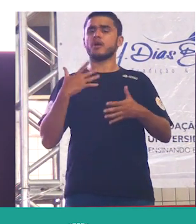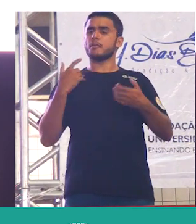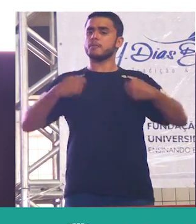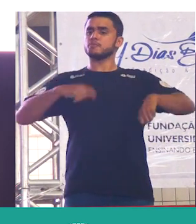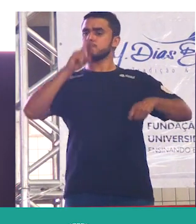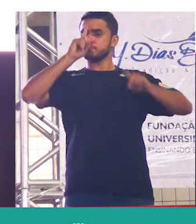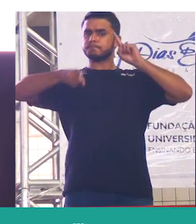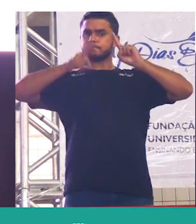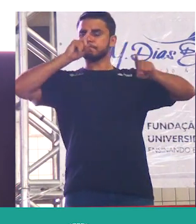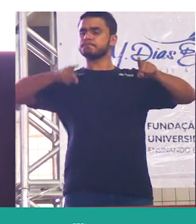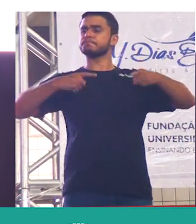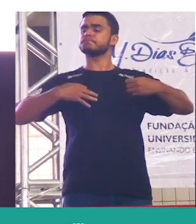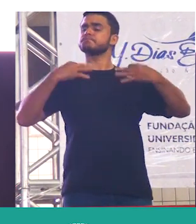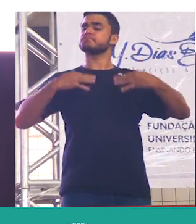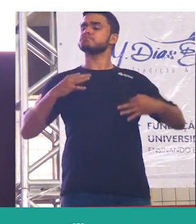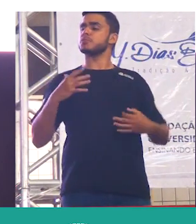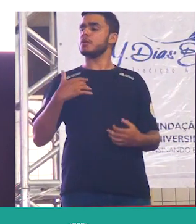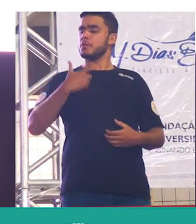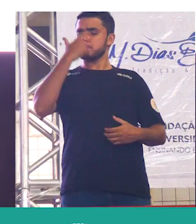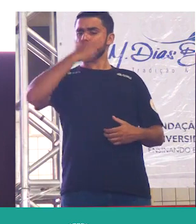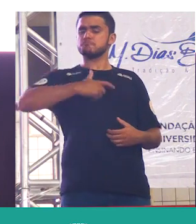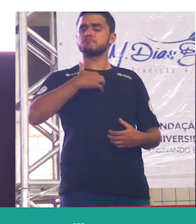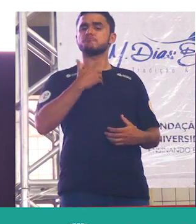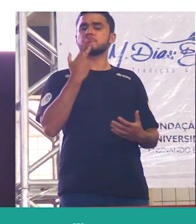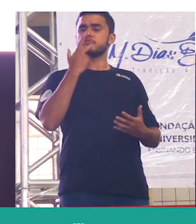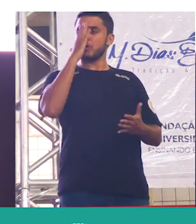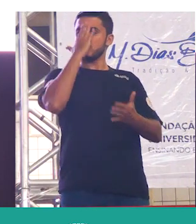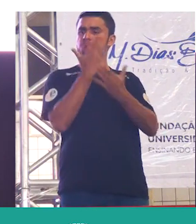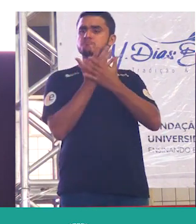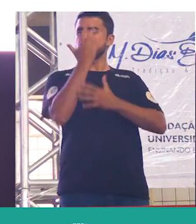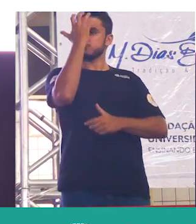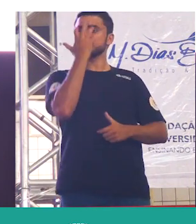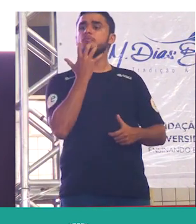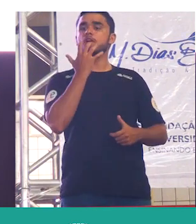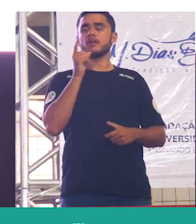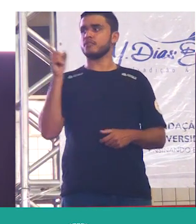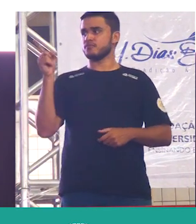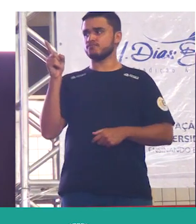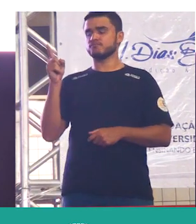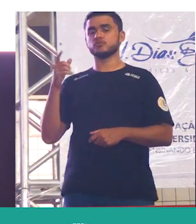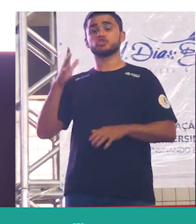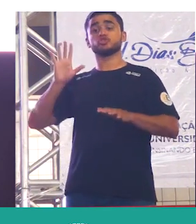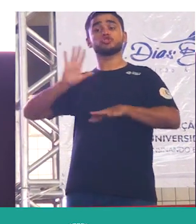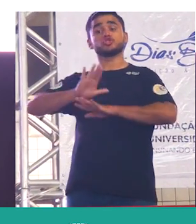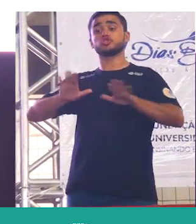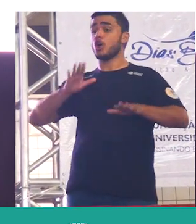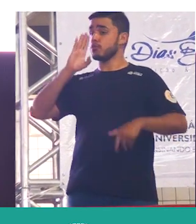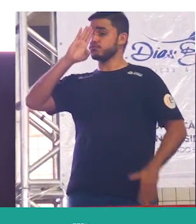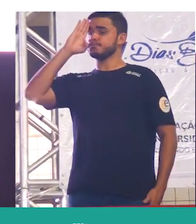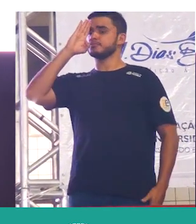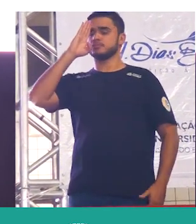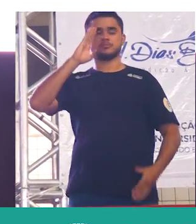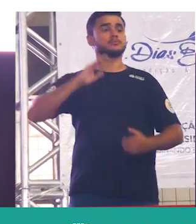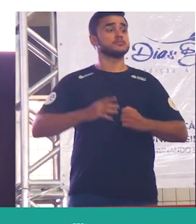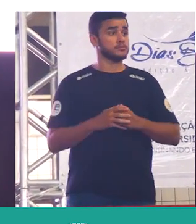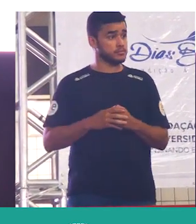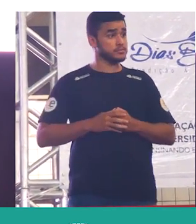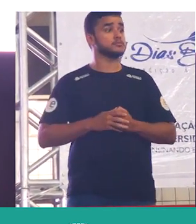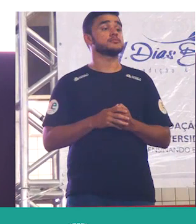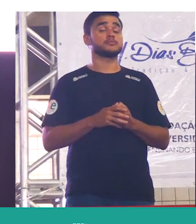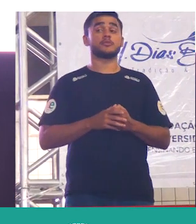dos militares, não deveriam assumir o poder, só os militares. Quem foi